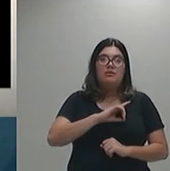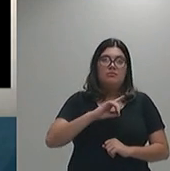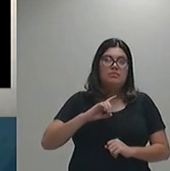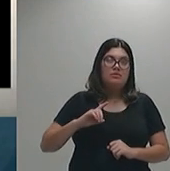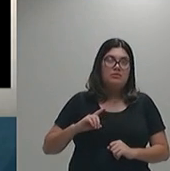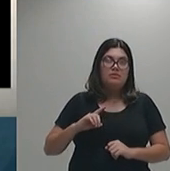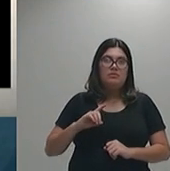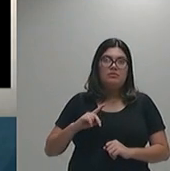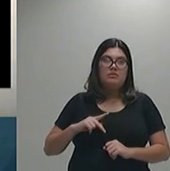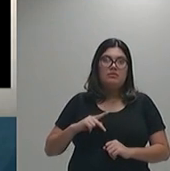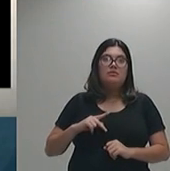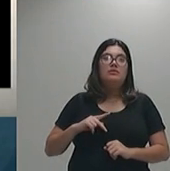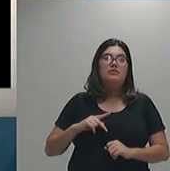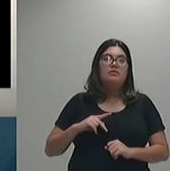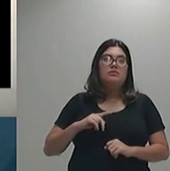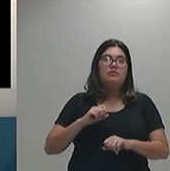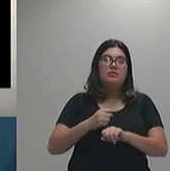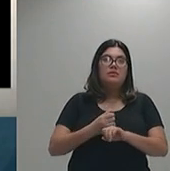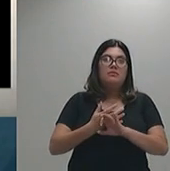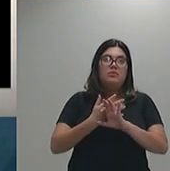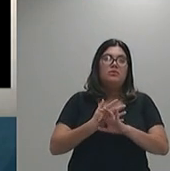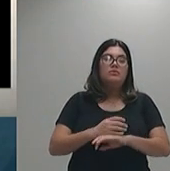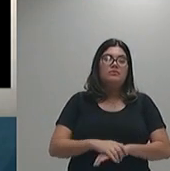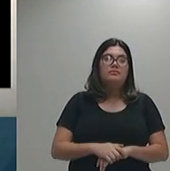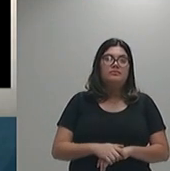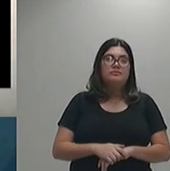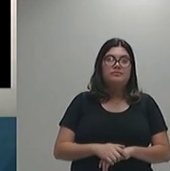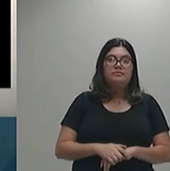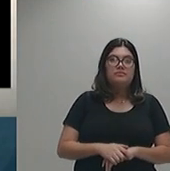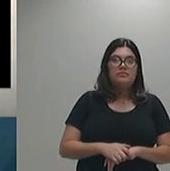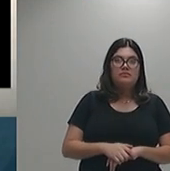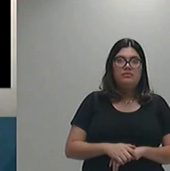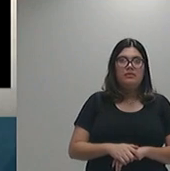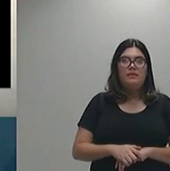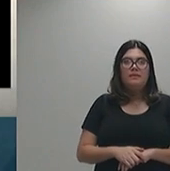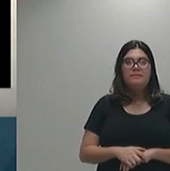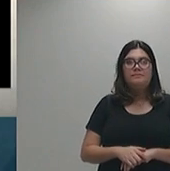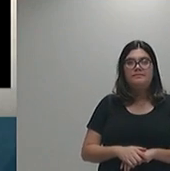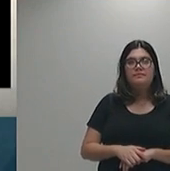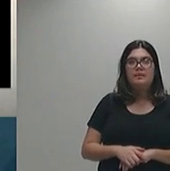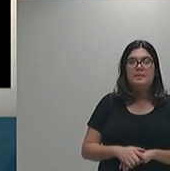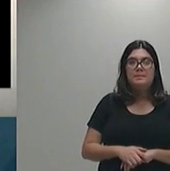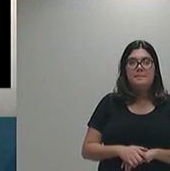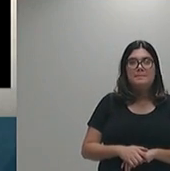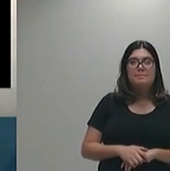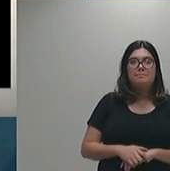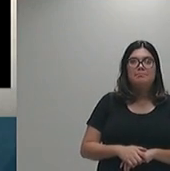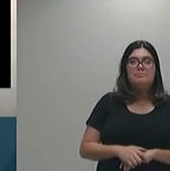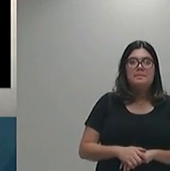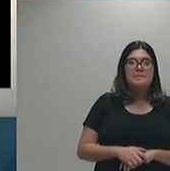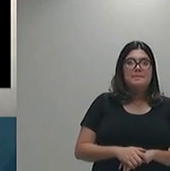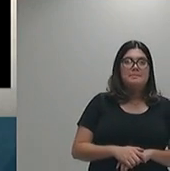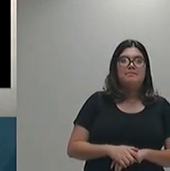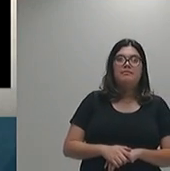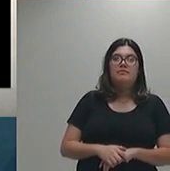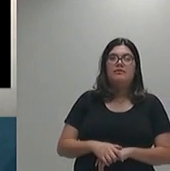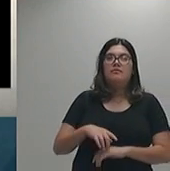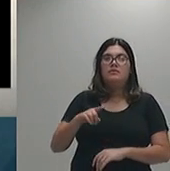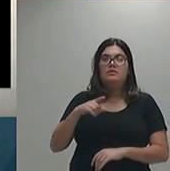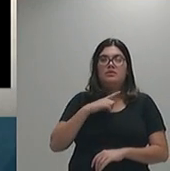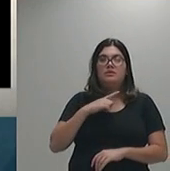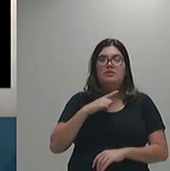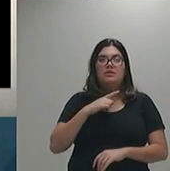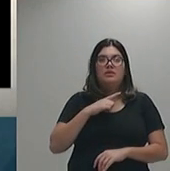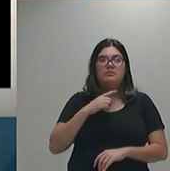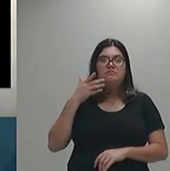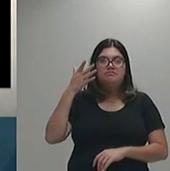moto tá de acordo colega o Dr Sanders índia Clube sem água cortar nessa tem o início